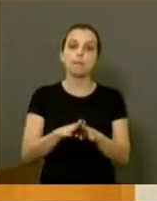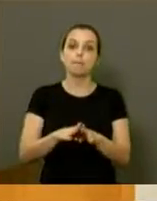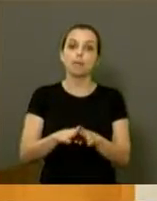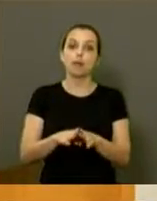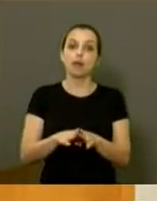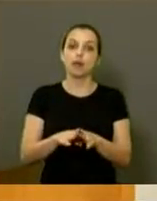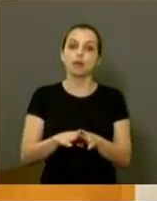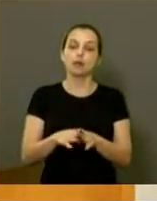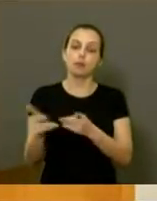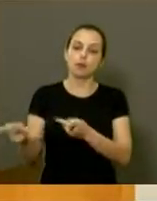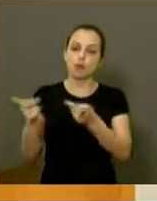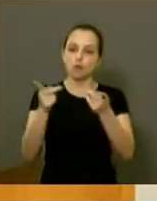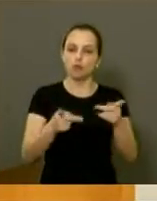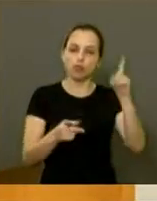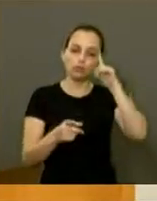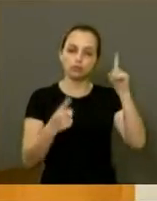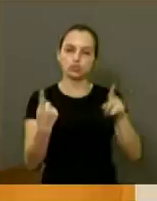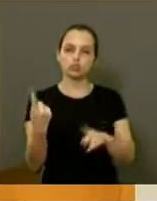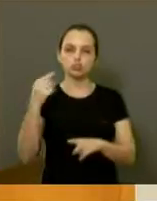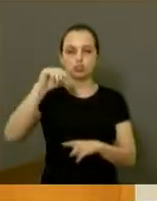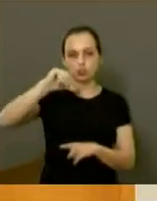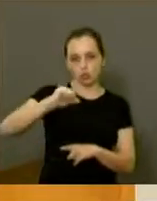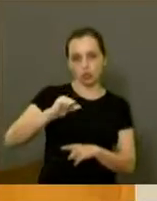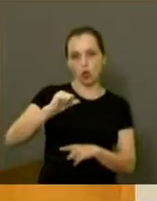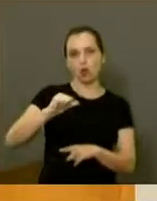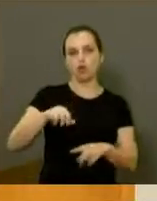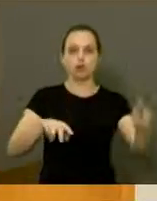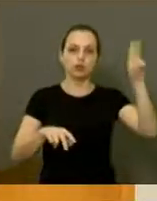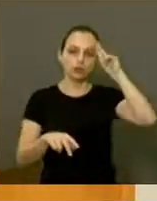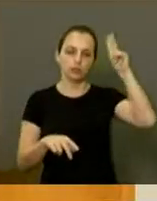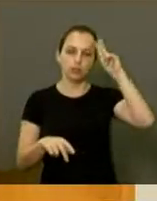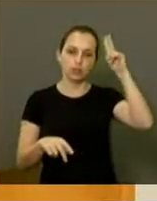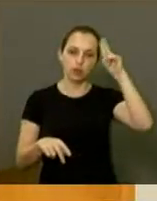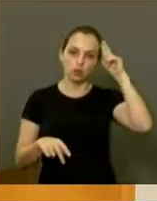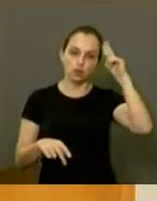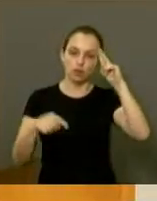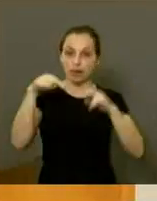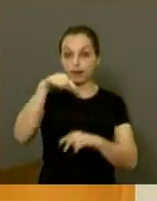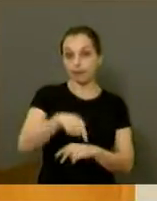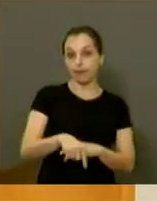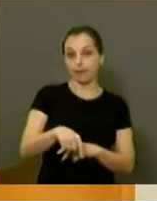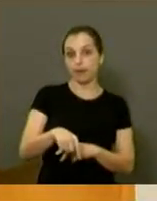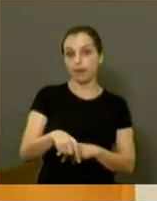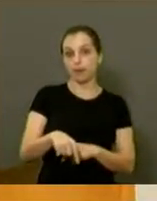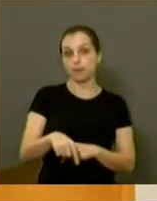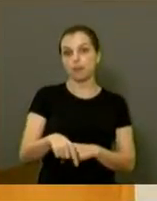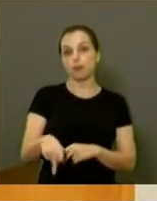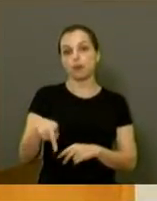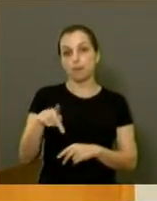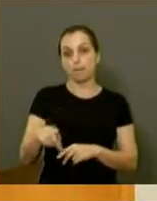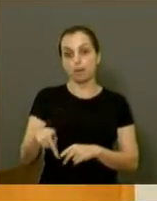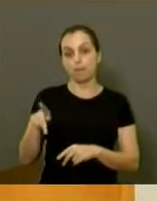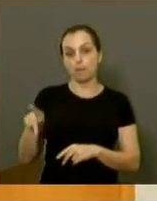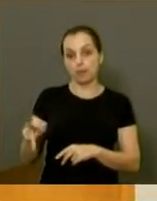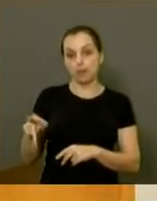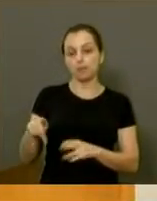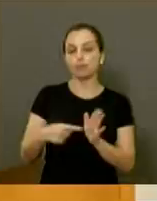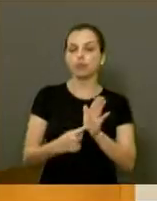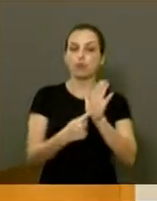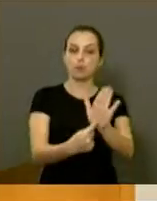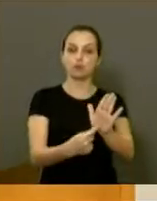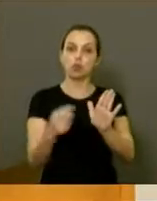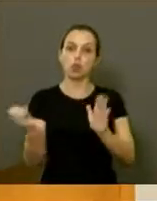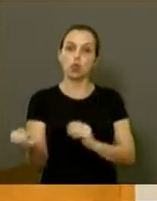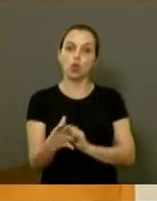dia 19, agora segunda-feira, às 19 horas, aqui no plenarinho da Câmara. O Partido Progressista vai estar apresentando os seus